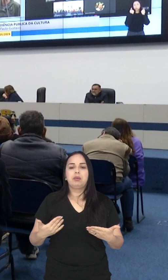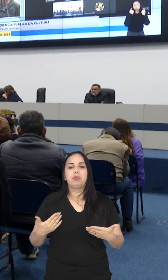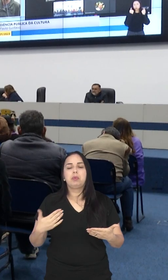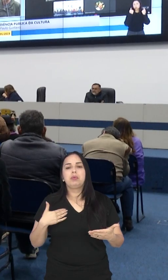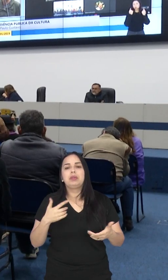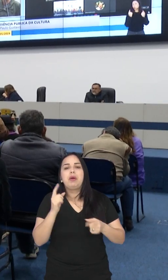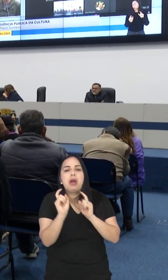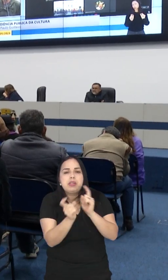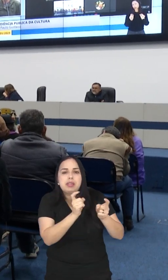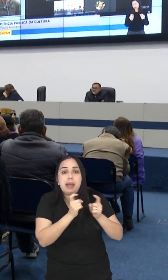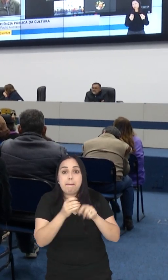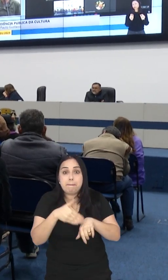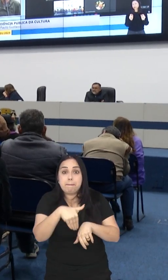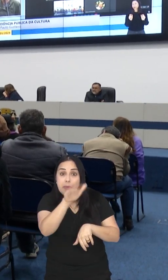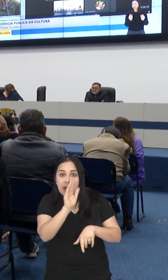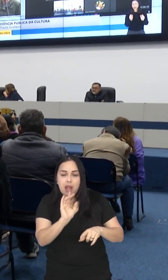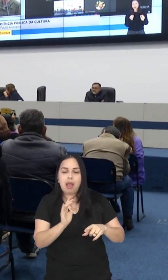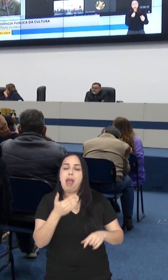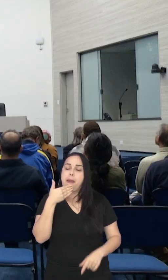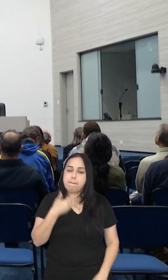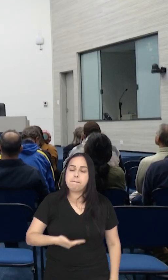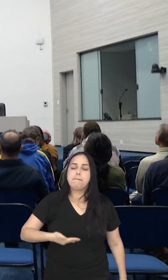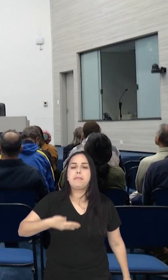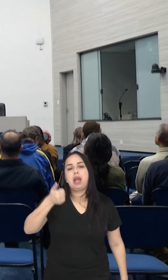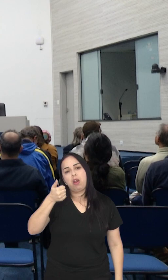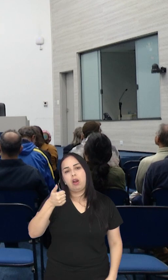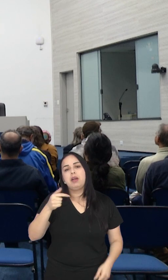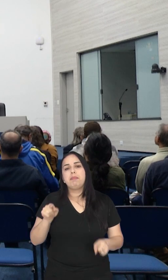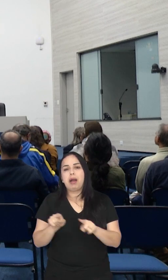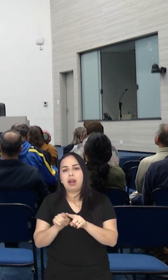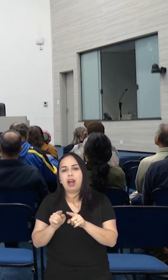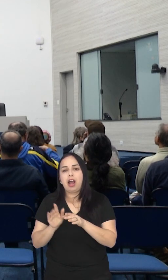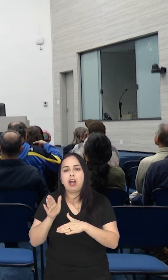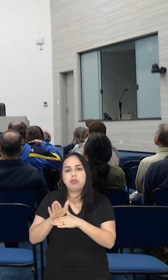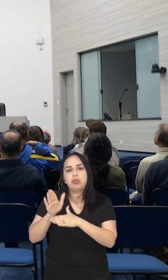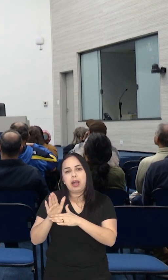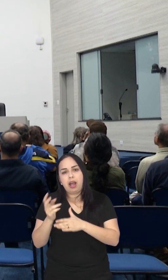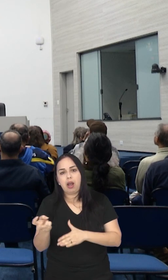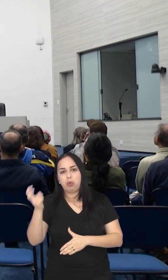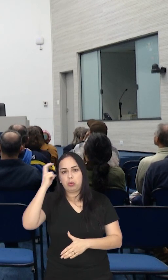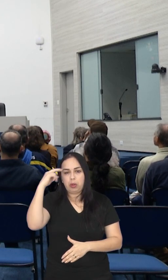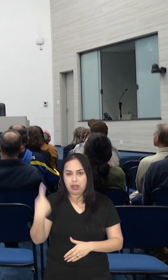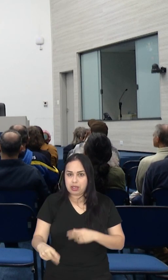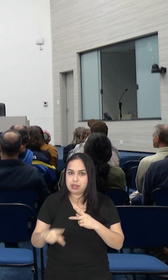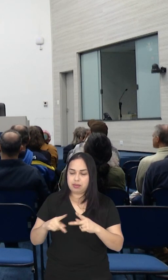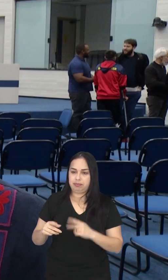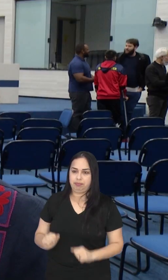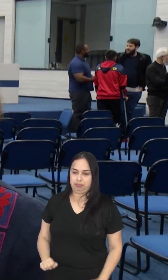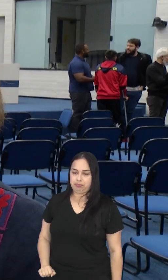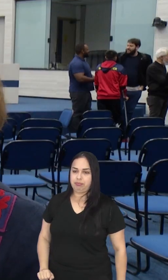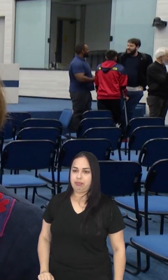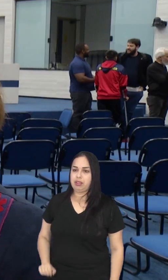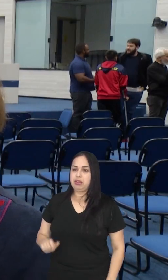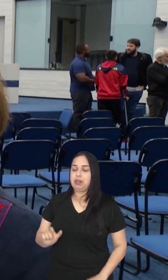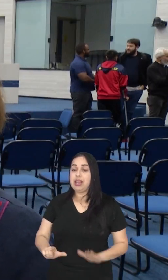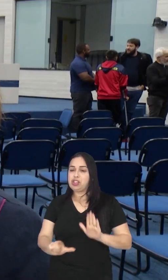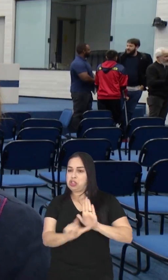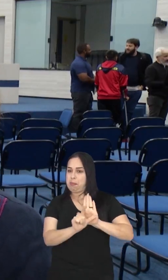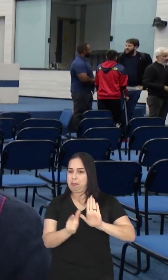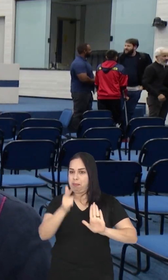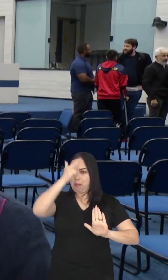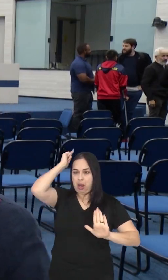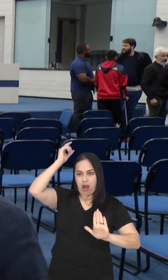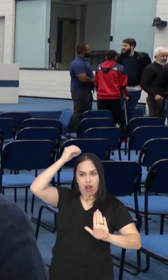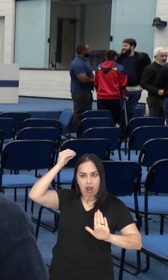quanto mais esses encontros acontecerem Melhor será o desenvolvimento da cultura na cidade não é só para